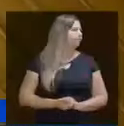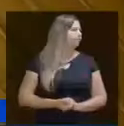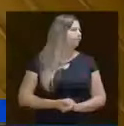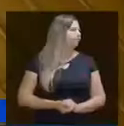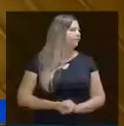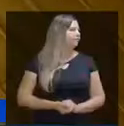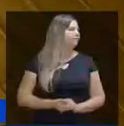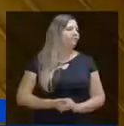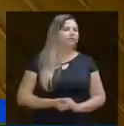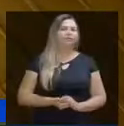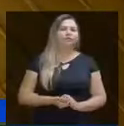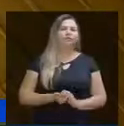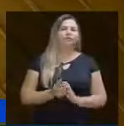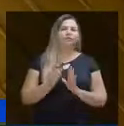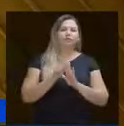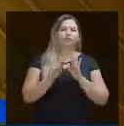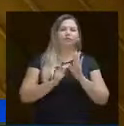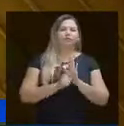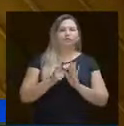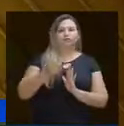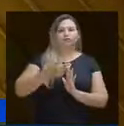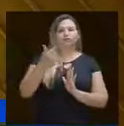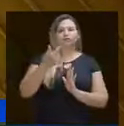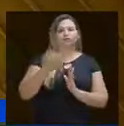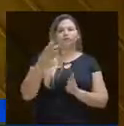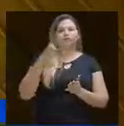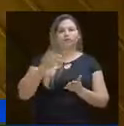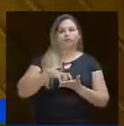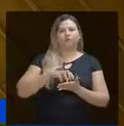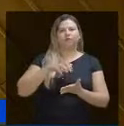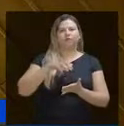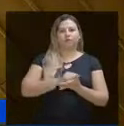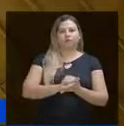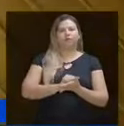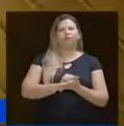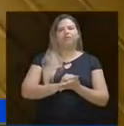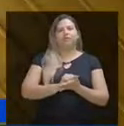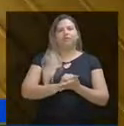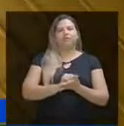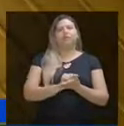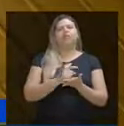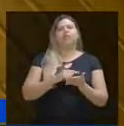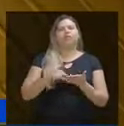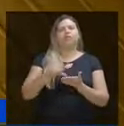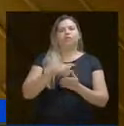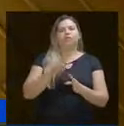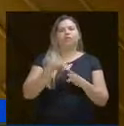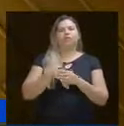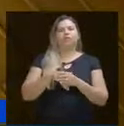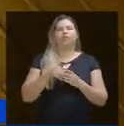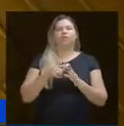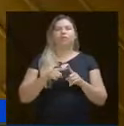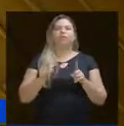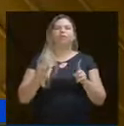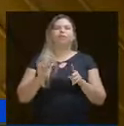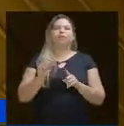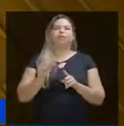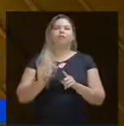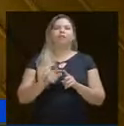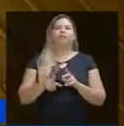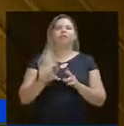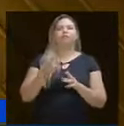trata, no artigo 2º, a multa administrativa eleitoral, que é uma sanção